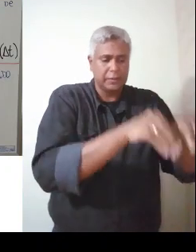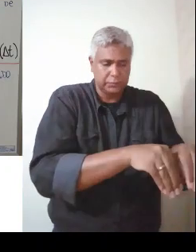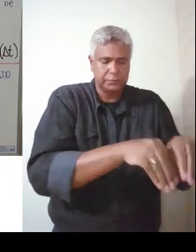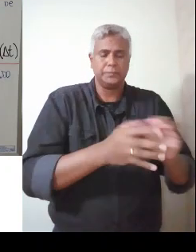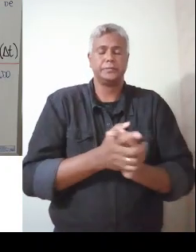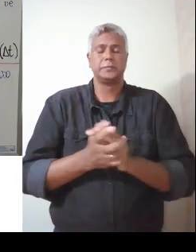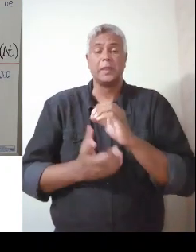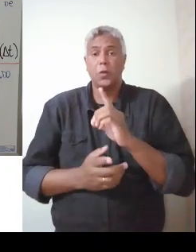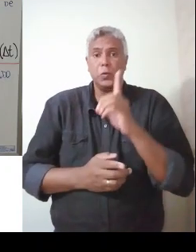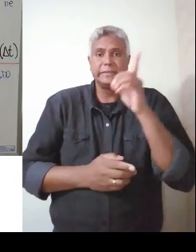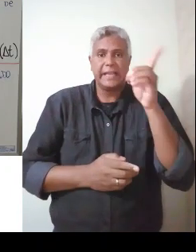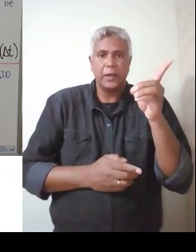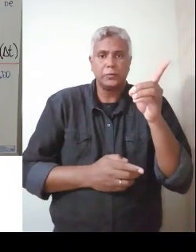delta